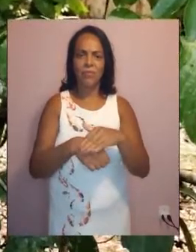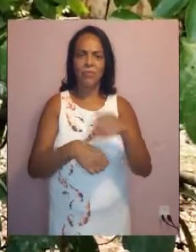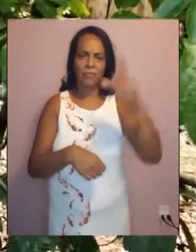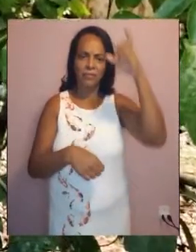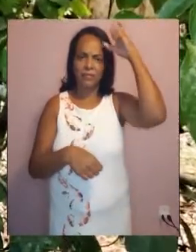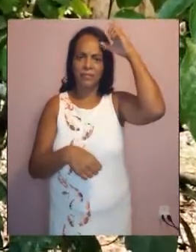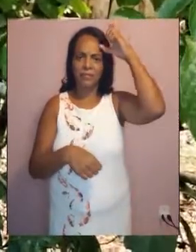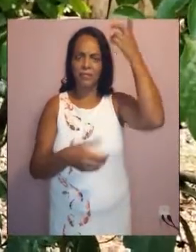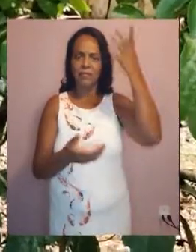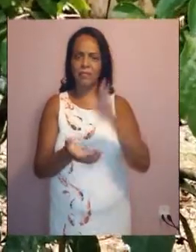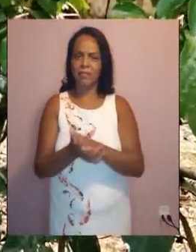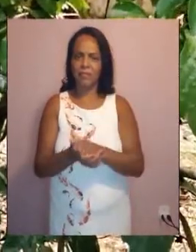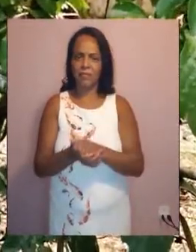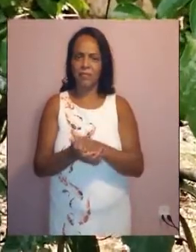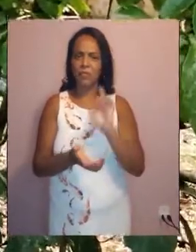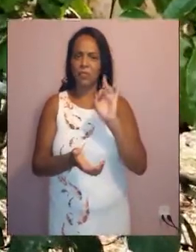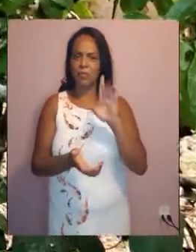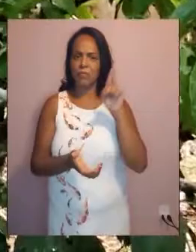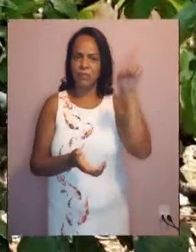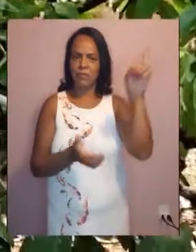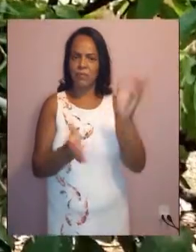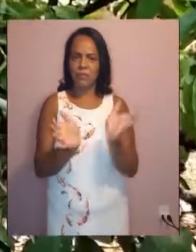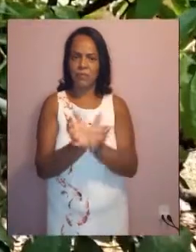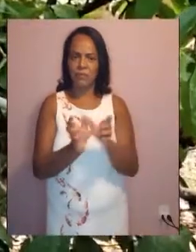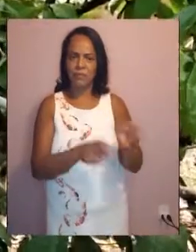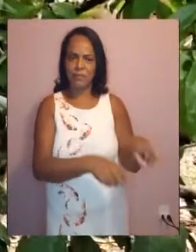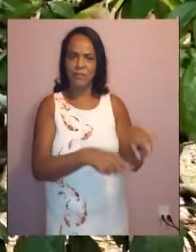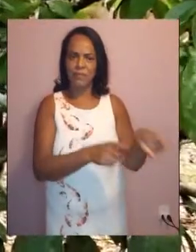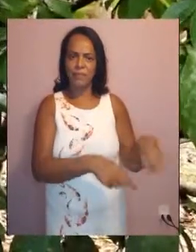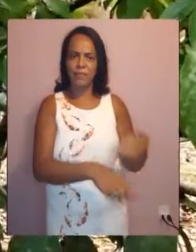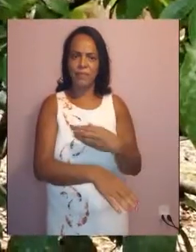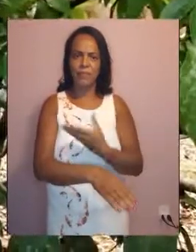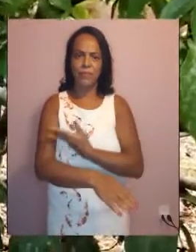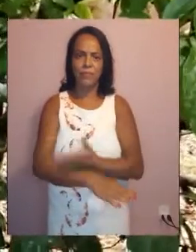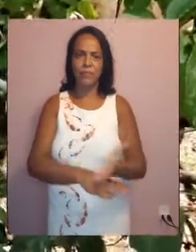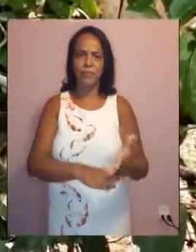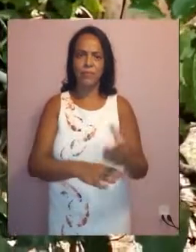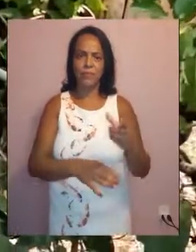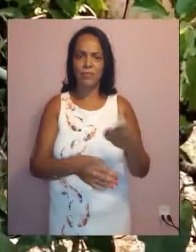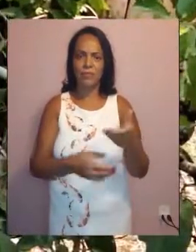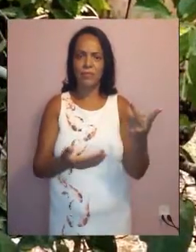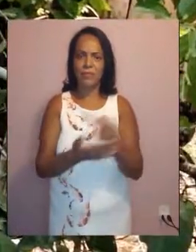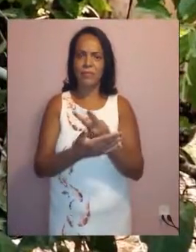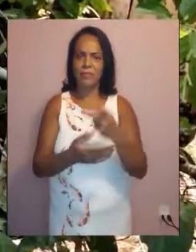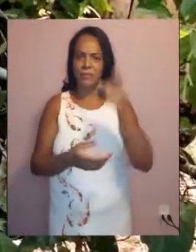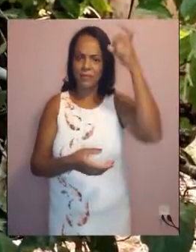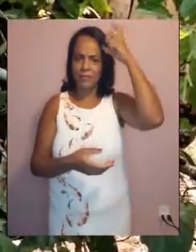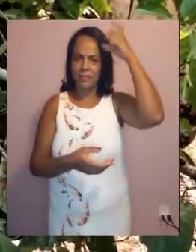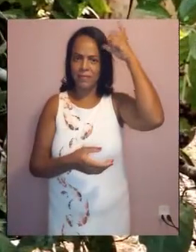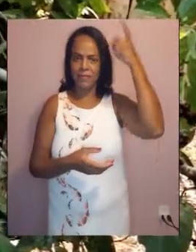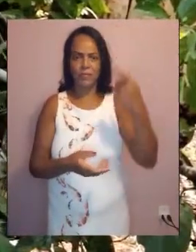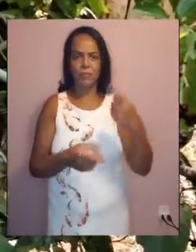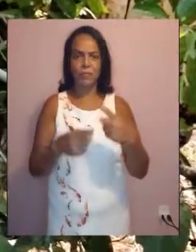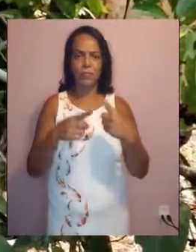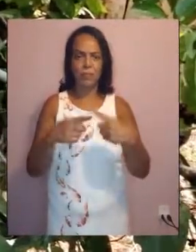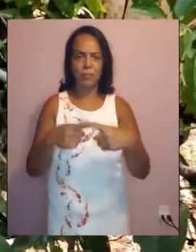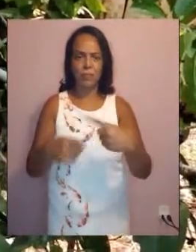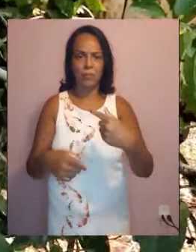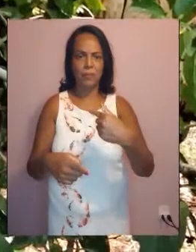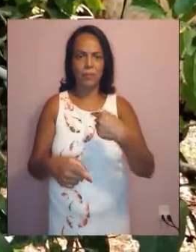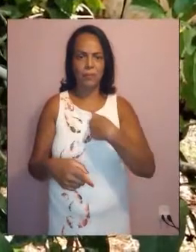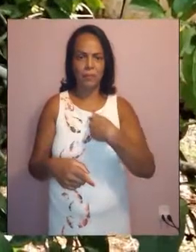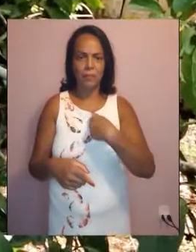só se foi para eles que apareceu, porque para mim foi muito diferente. Antônio